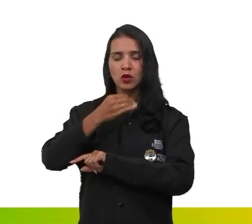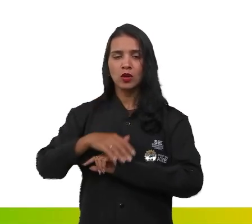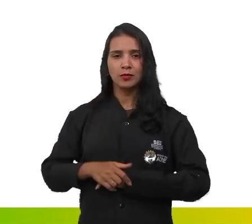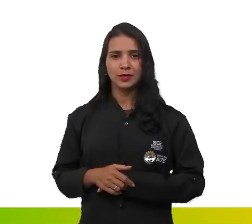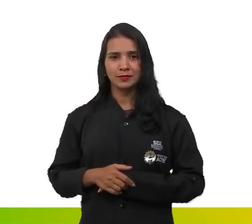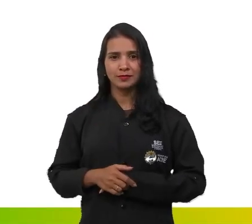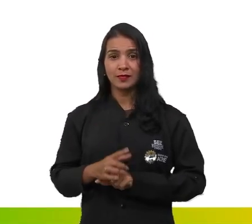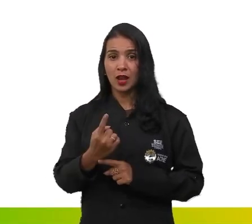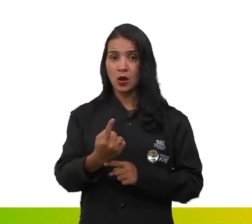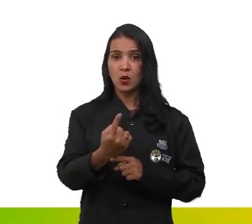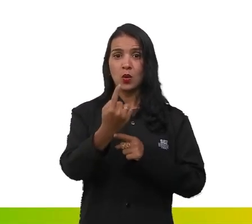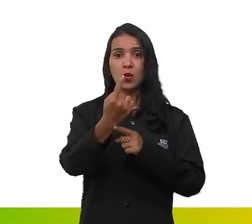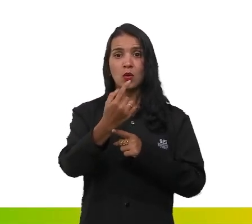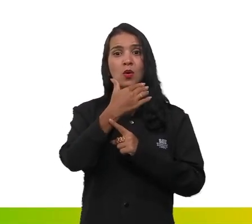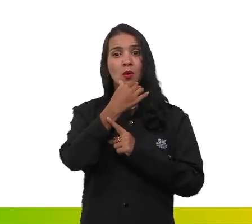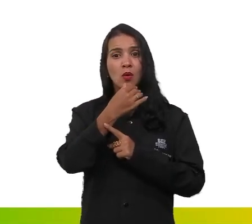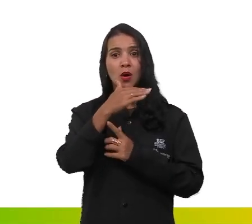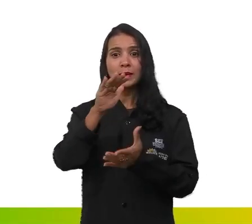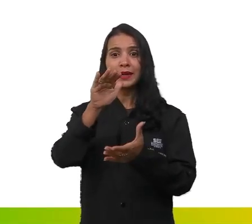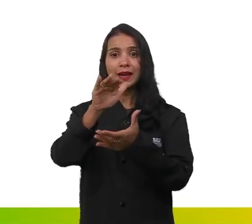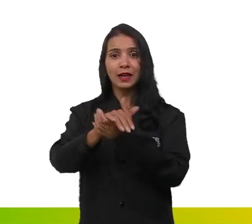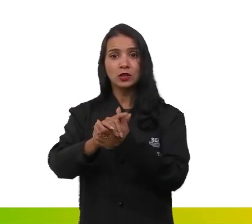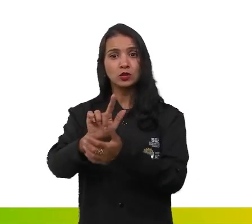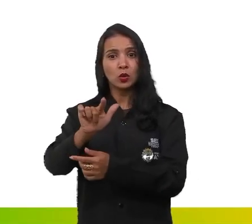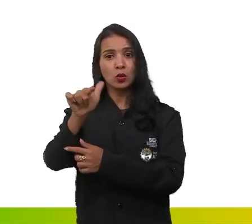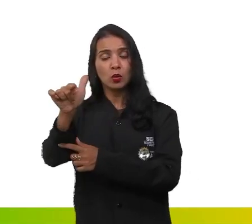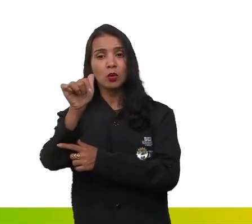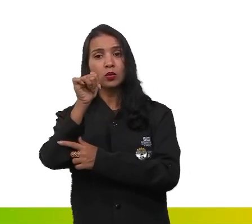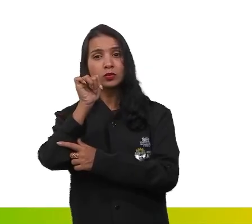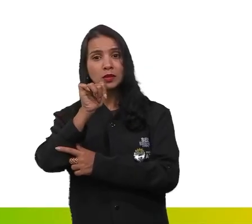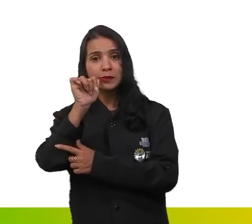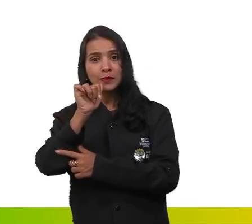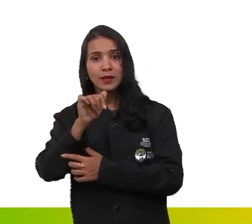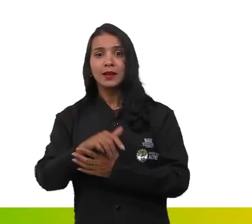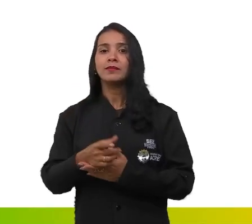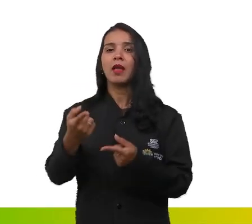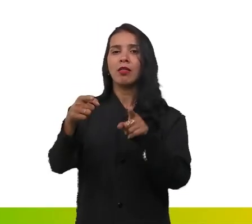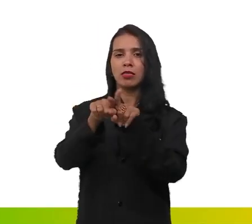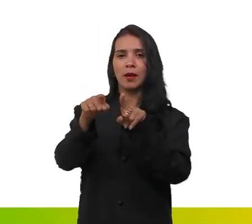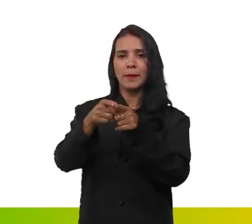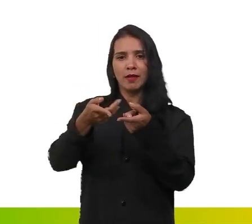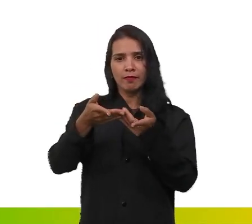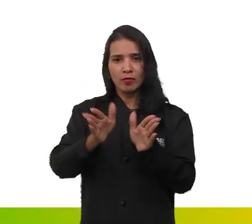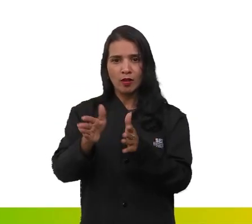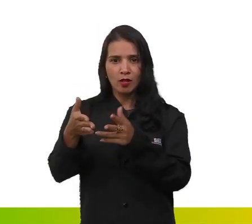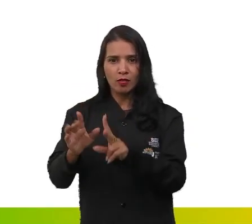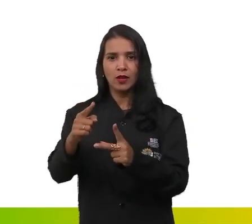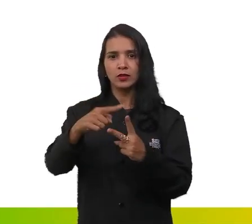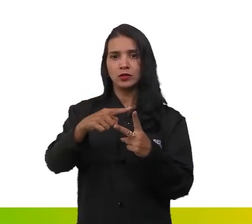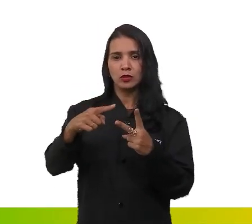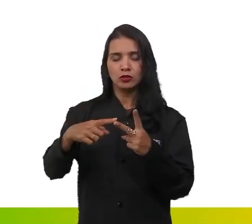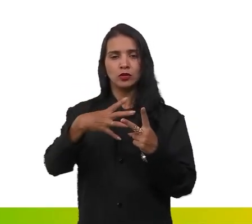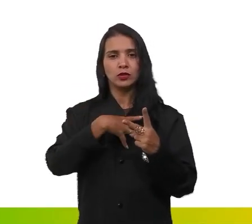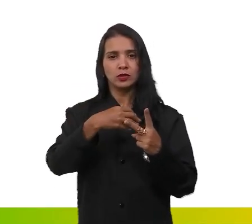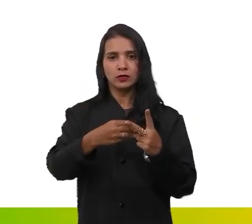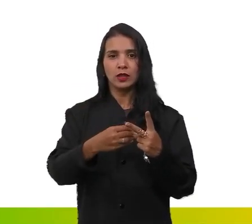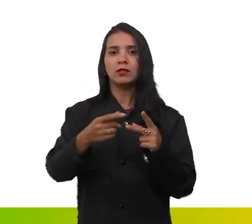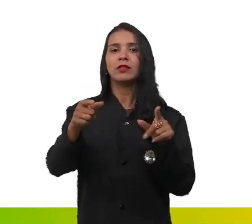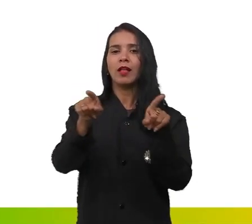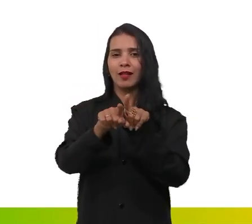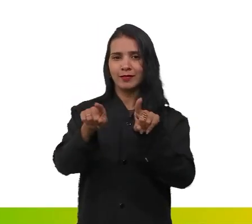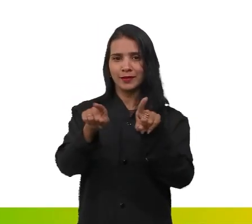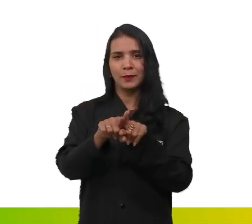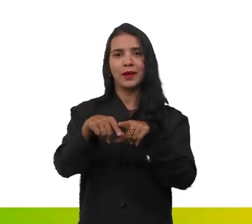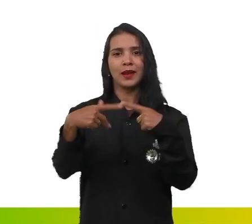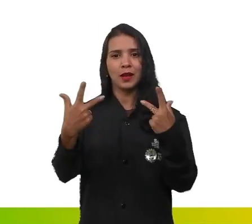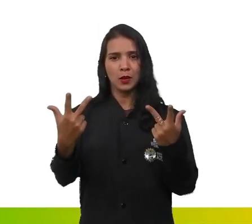deles casou com uma outra moça, XX, que teve também 2 meninos e uma menina. Resultado, também